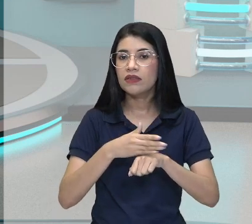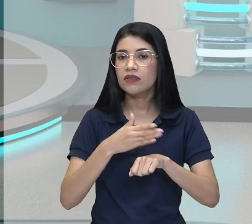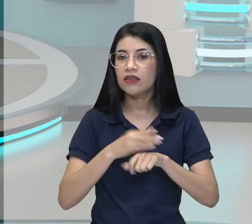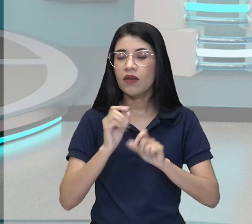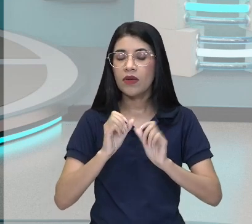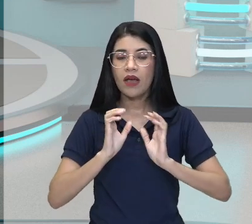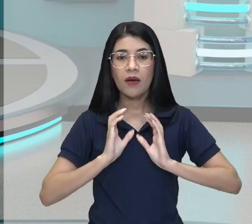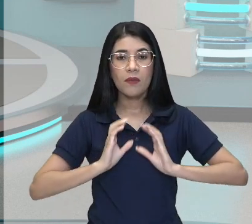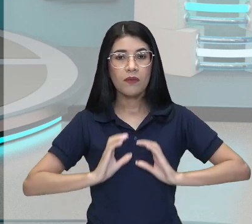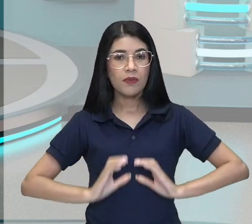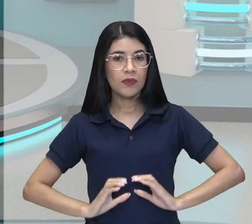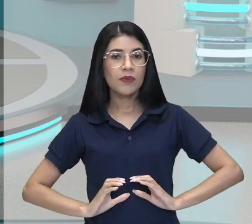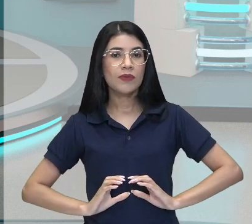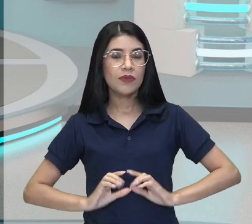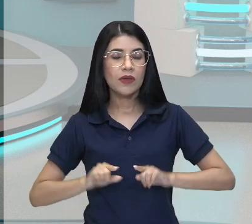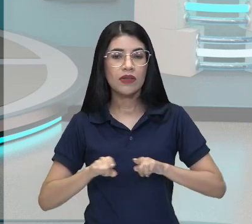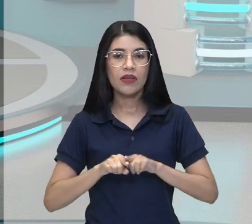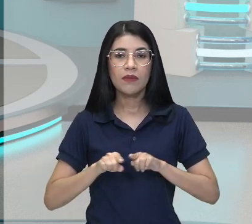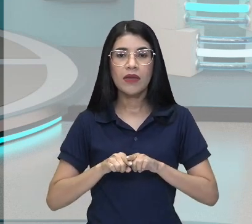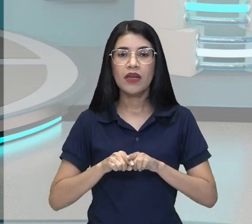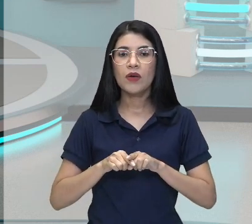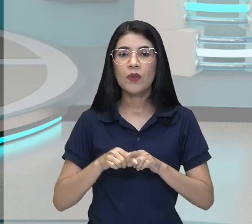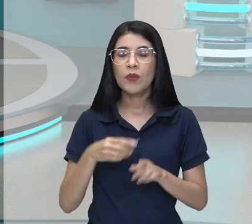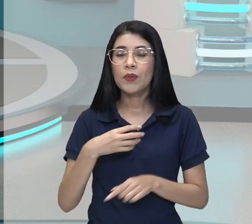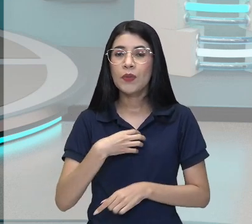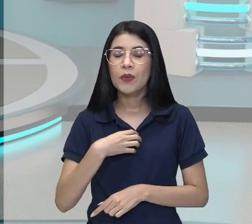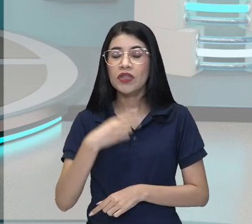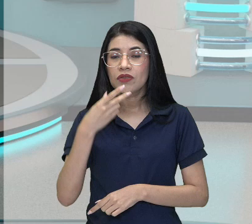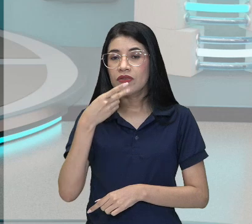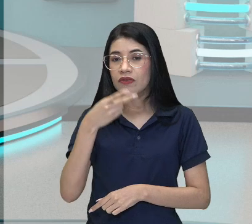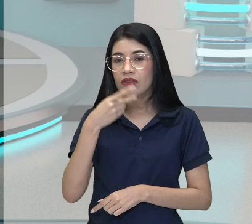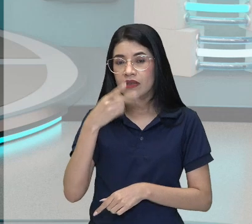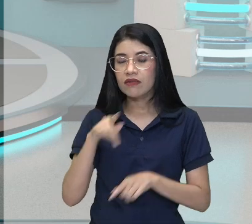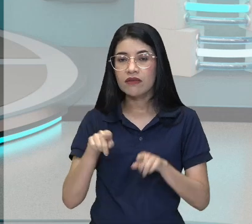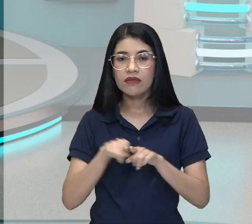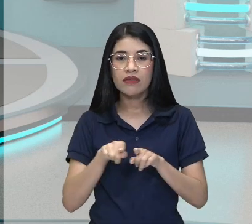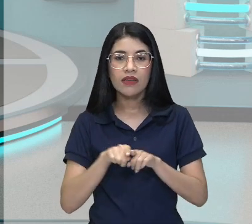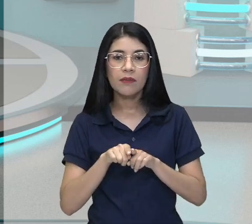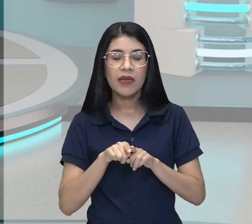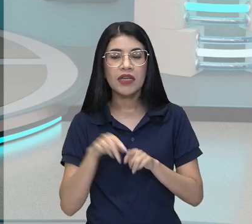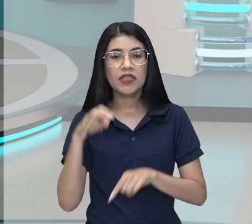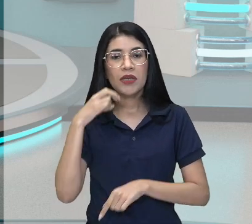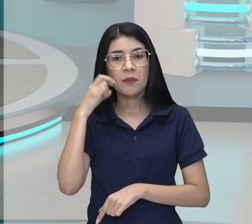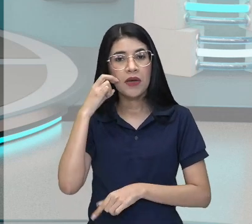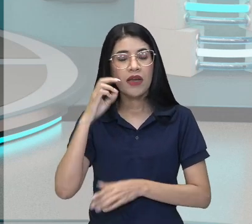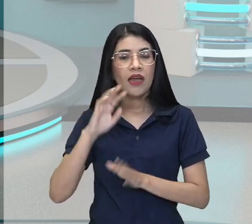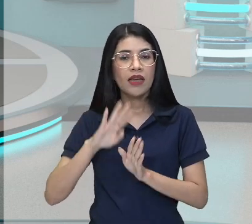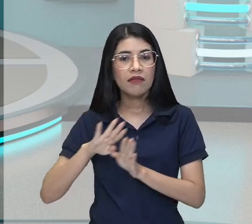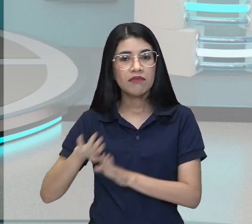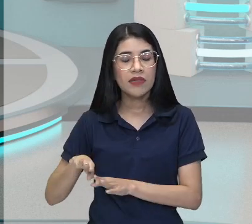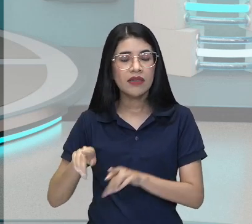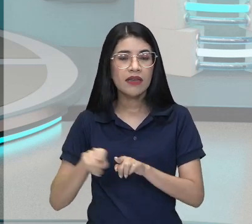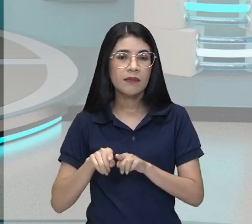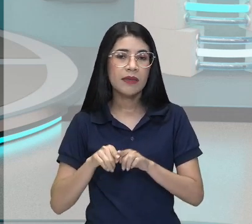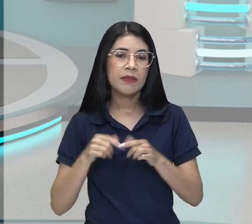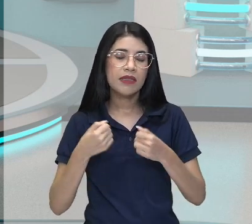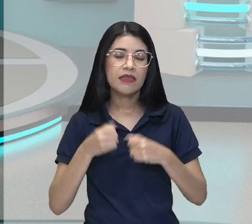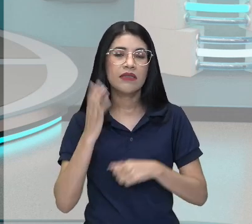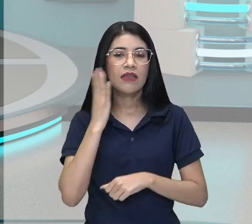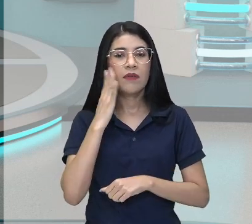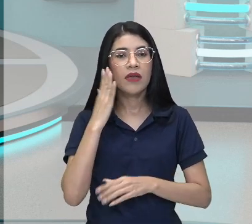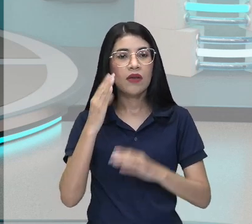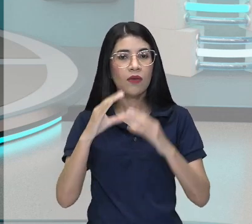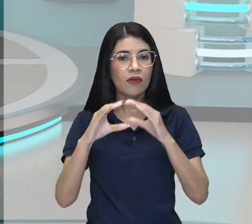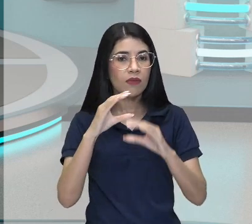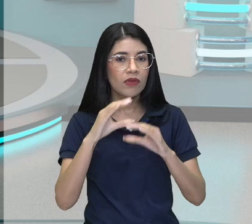tua postura, essa tua forma de falar, né? De tirar um pouco a timidez, de saber se comunicar.